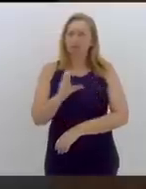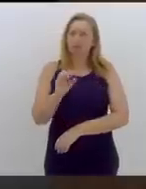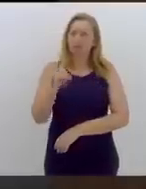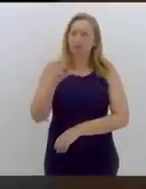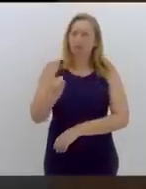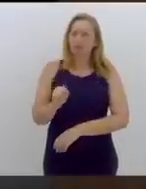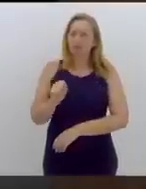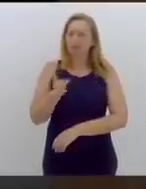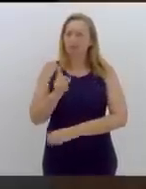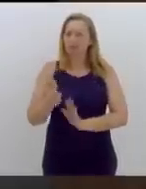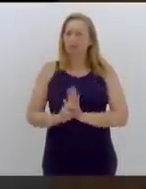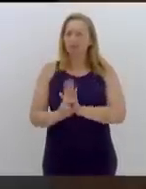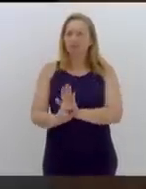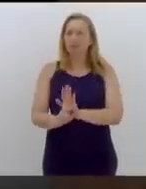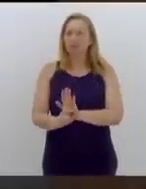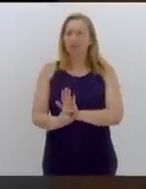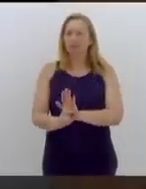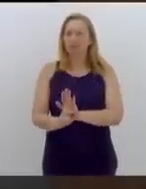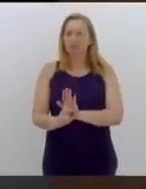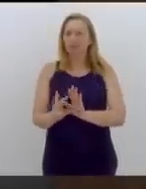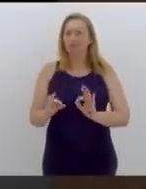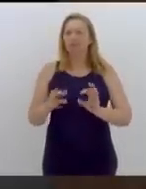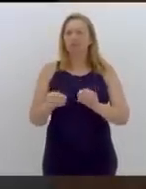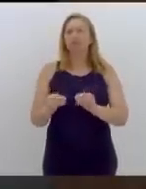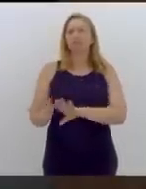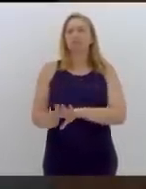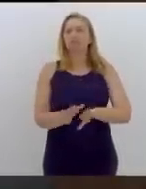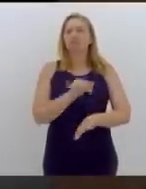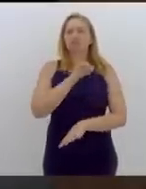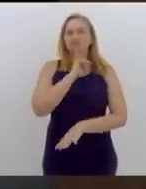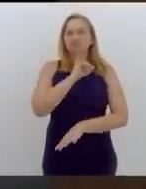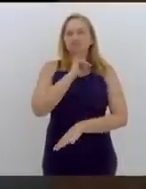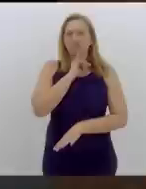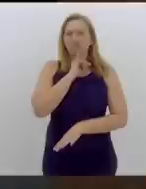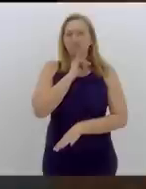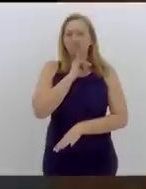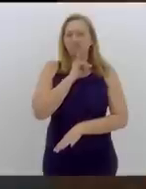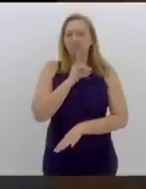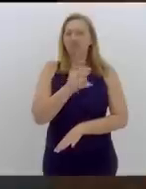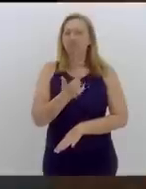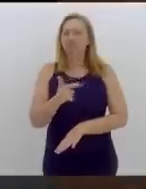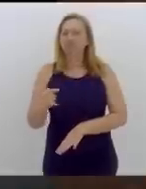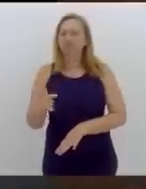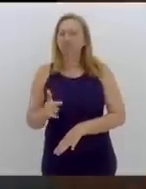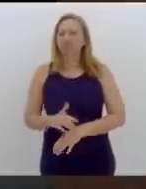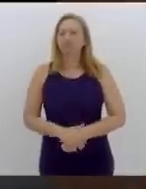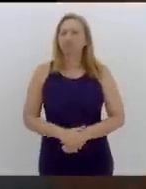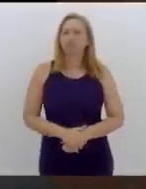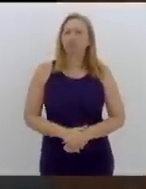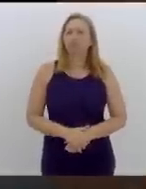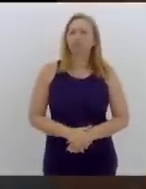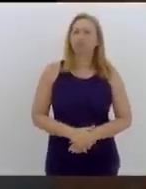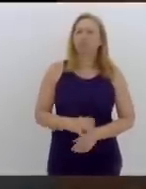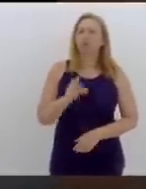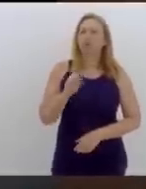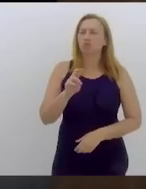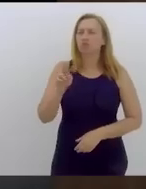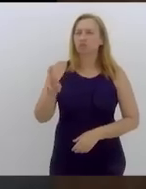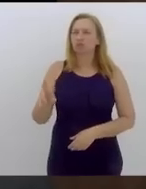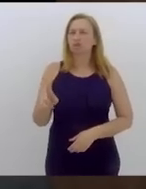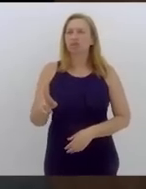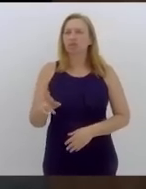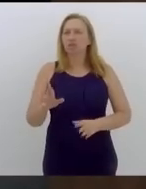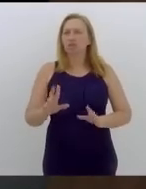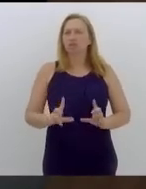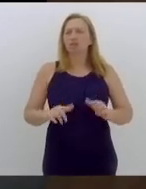representa tiragem não representa a tiragem infelizmente não tem sobrestamento as corregedoria funciona